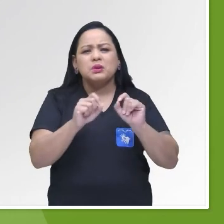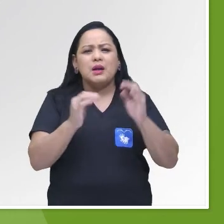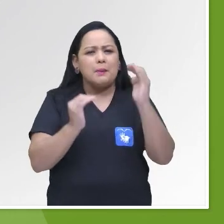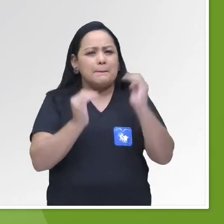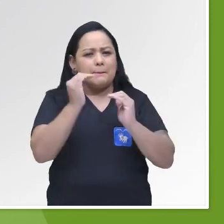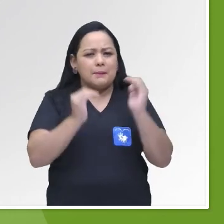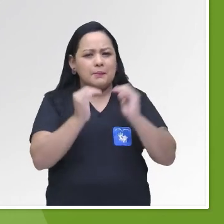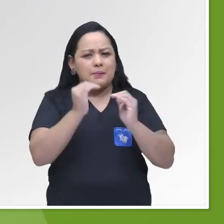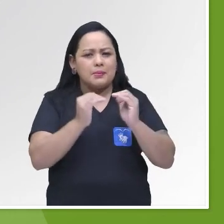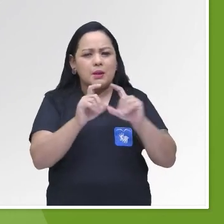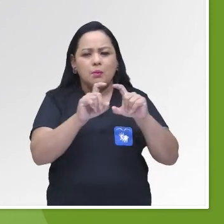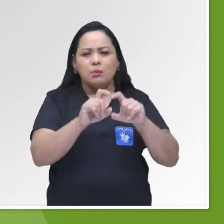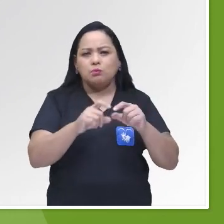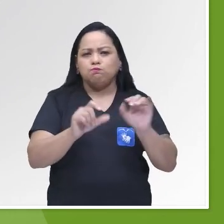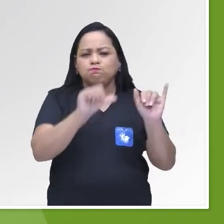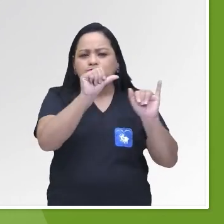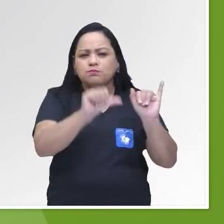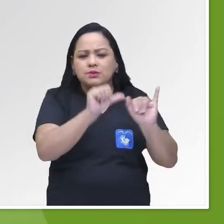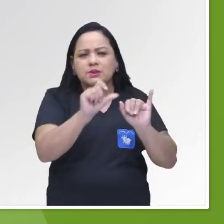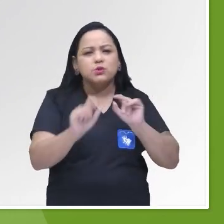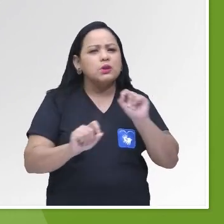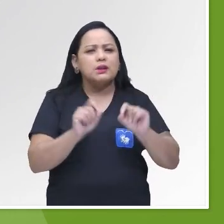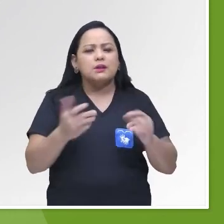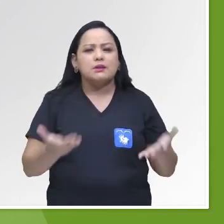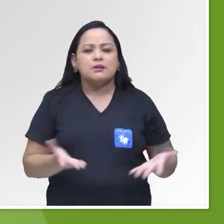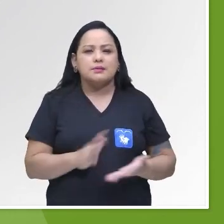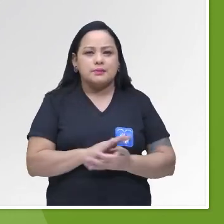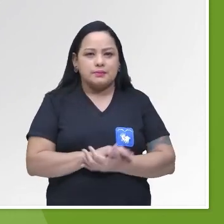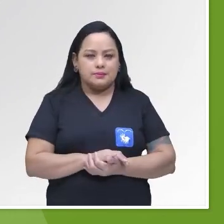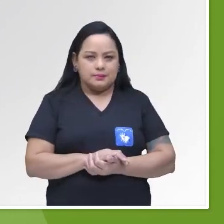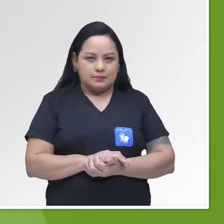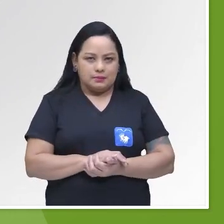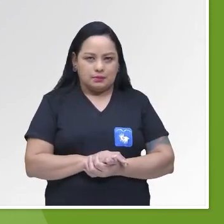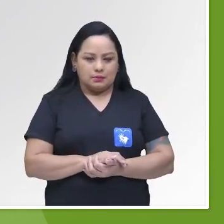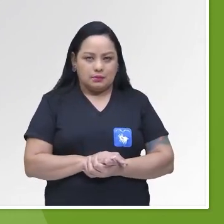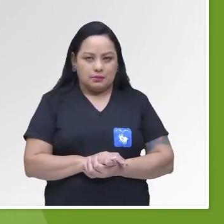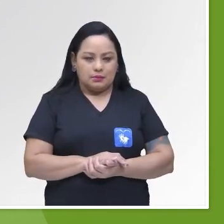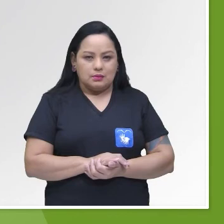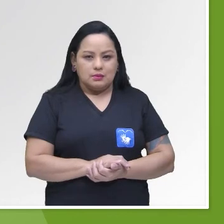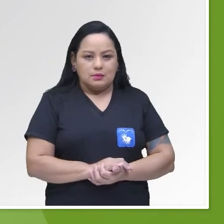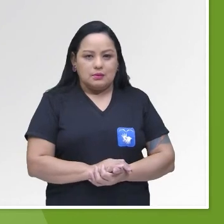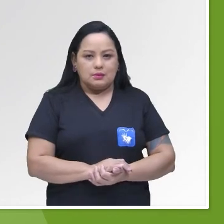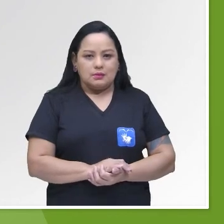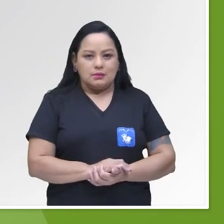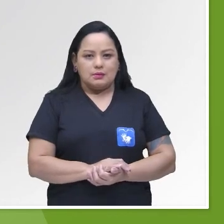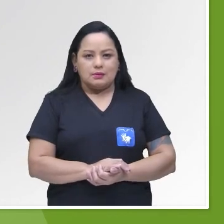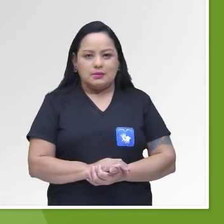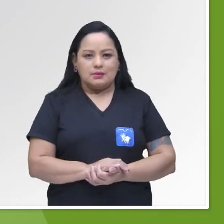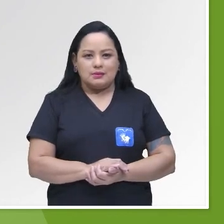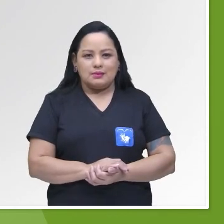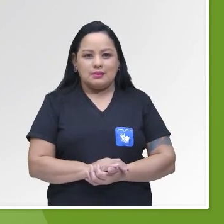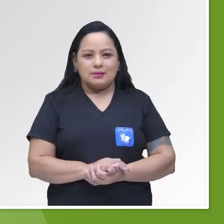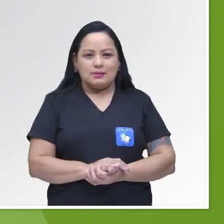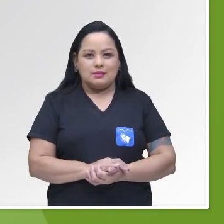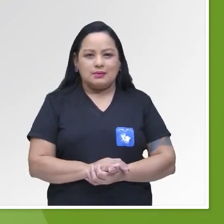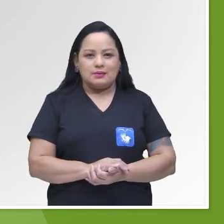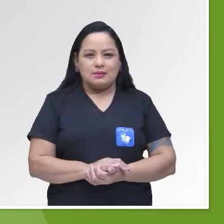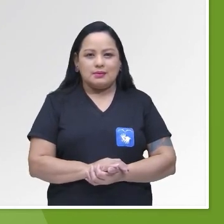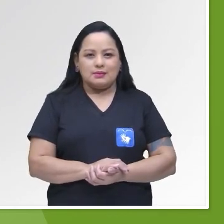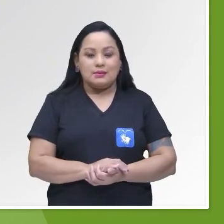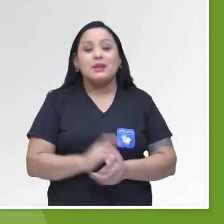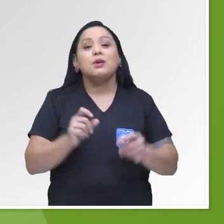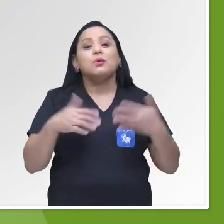balanceamento de uma reação química? que consiste? O